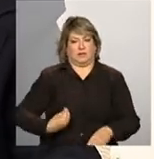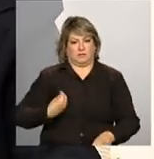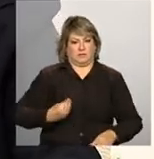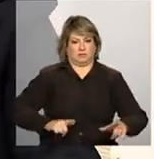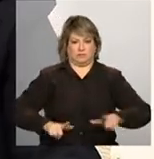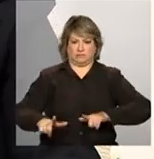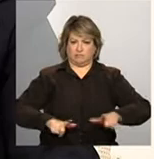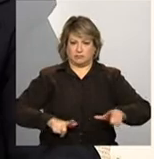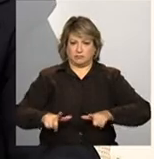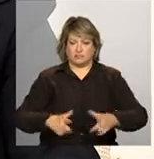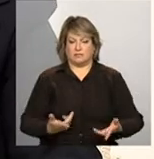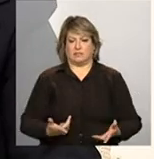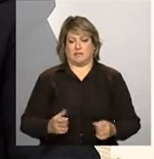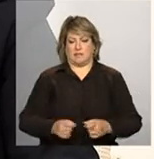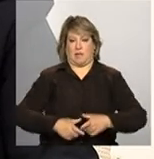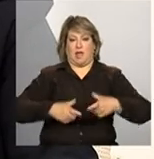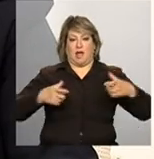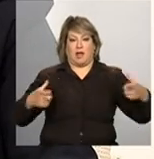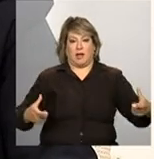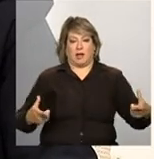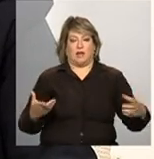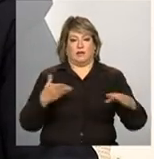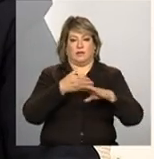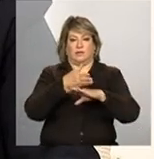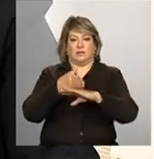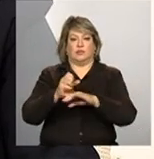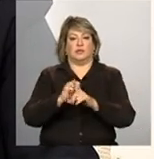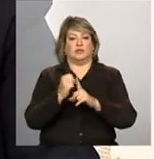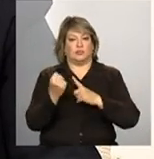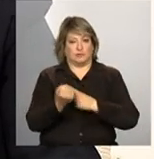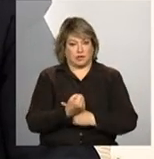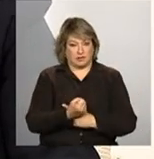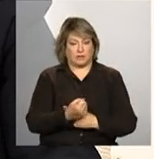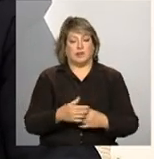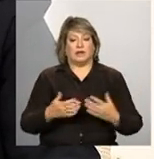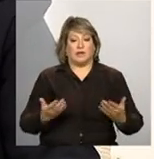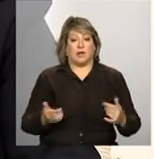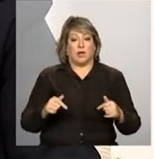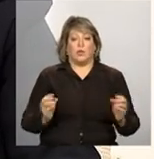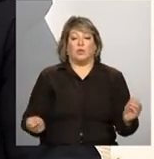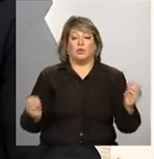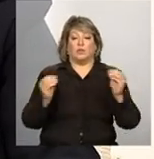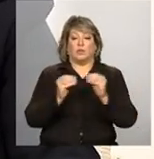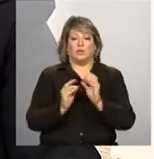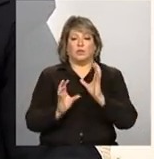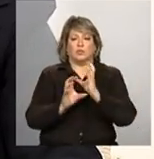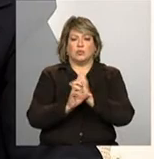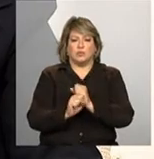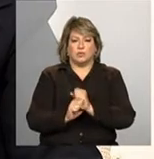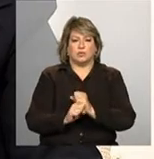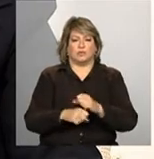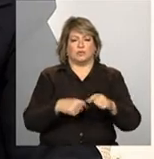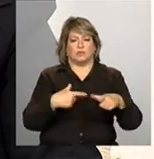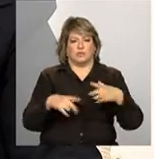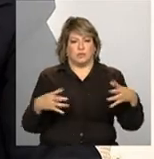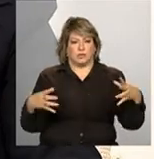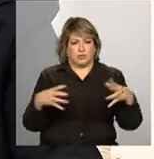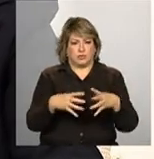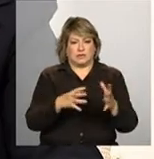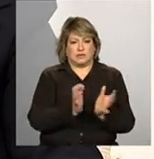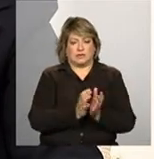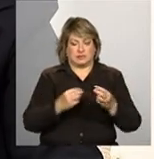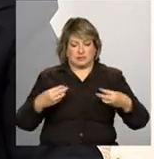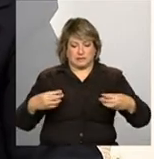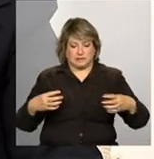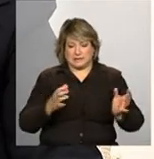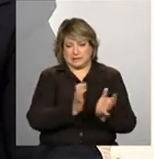possam ter ampliada a sua participação social. Então, é uma somatória de ações, essas ações intersetoriais que